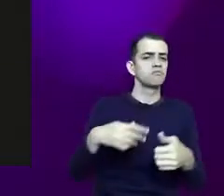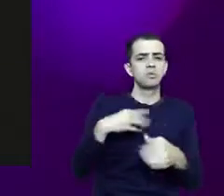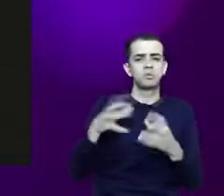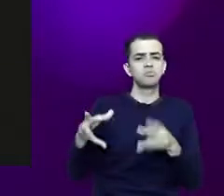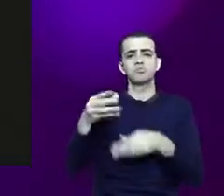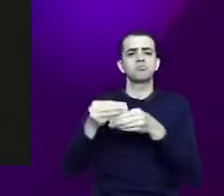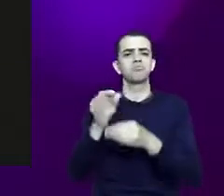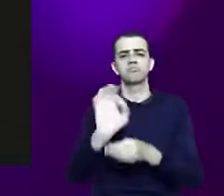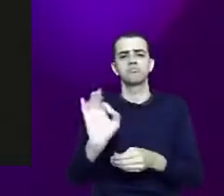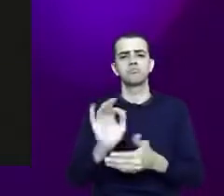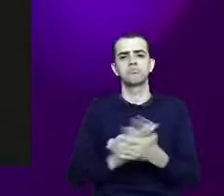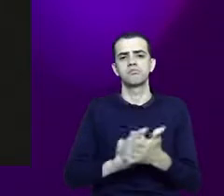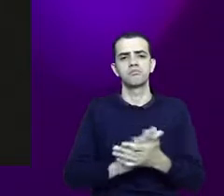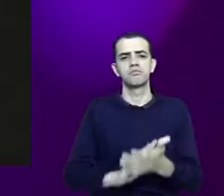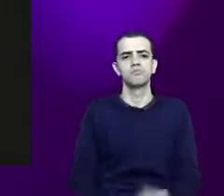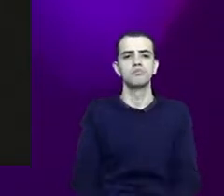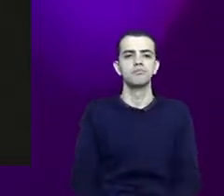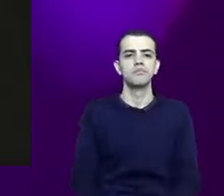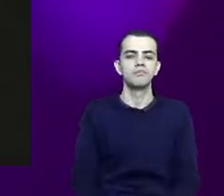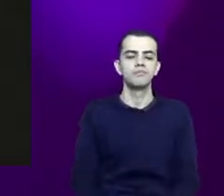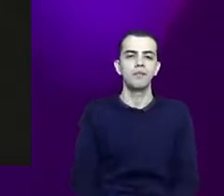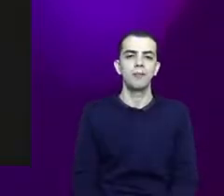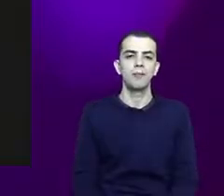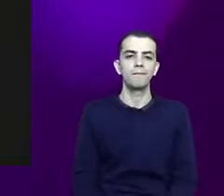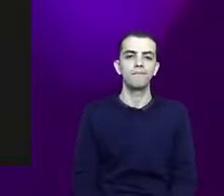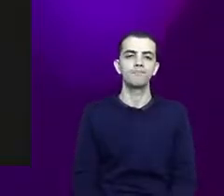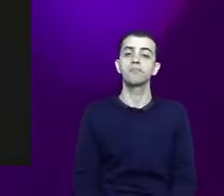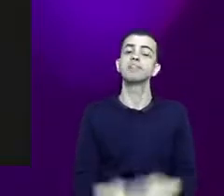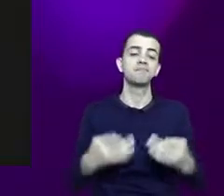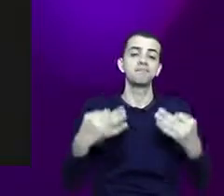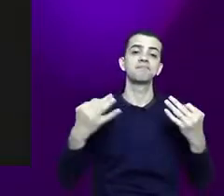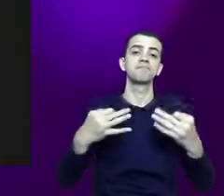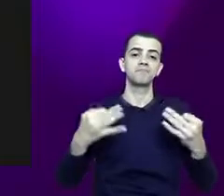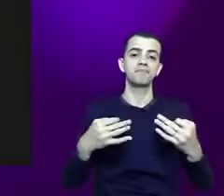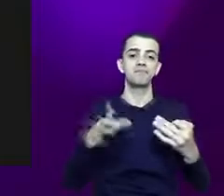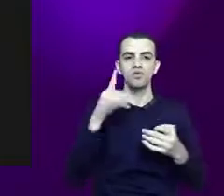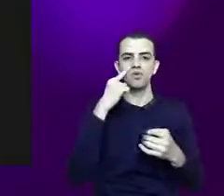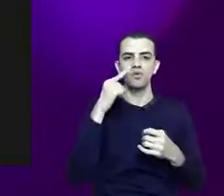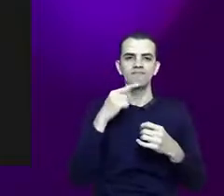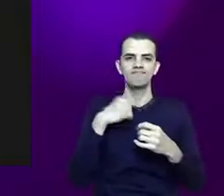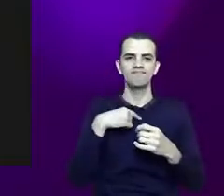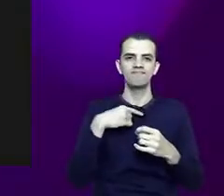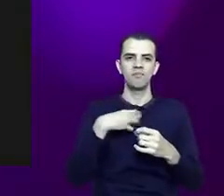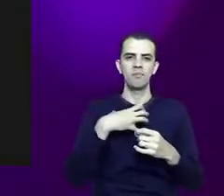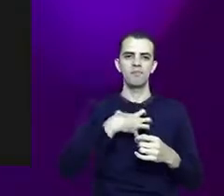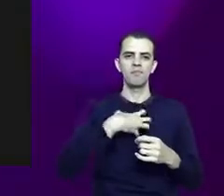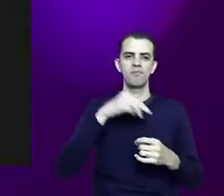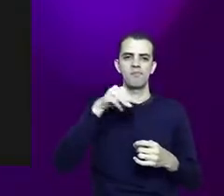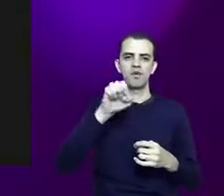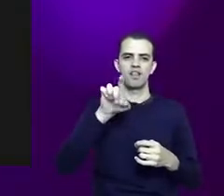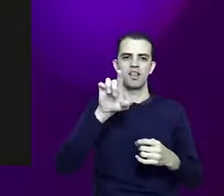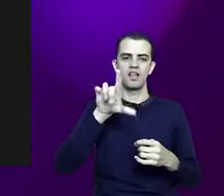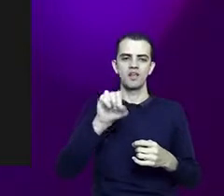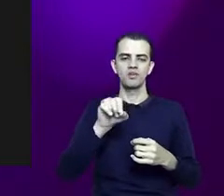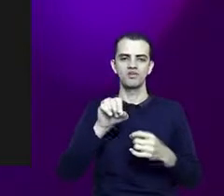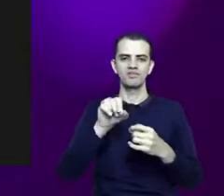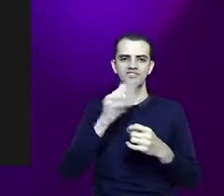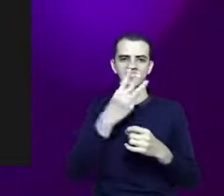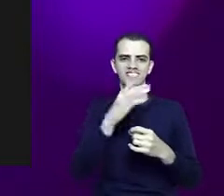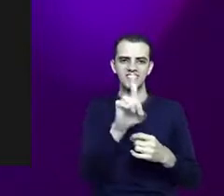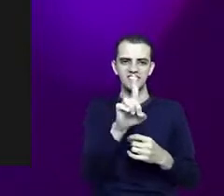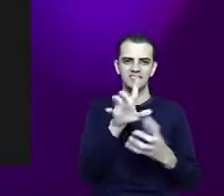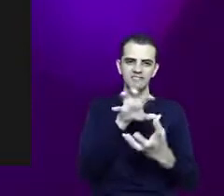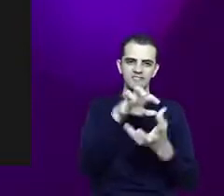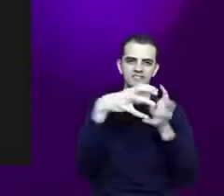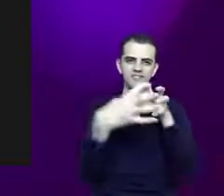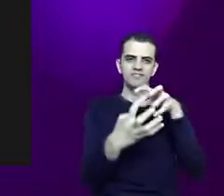não. Perfeito. Nós conseguimos esse modelo virtual dela, né? A gente fez e tivemos